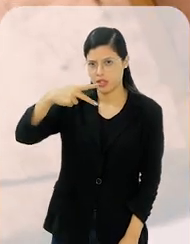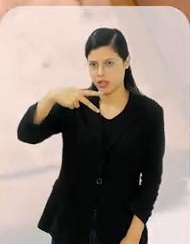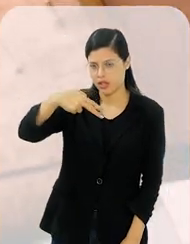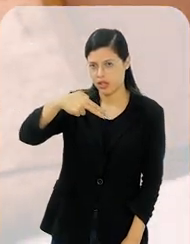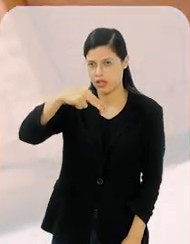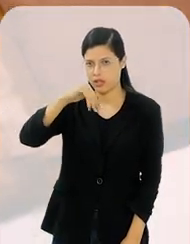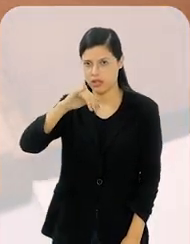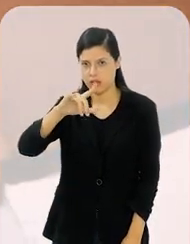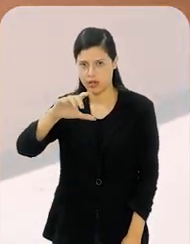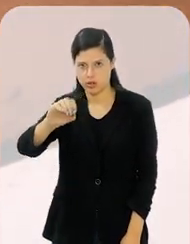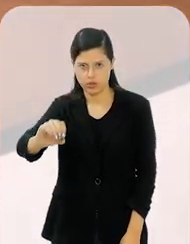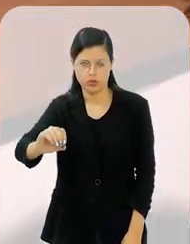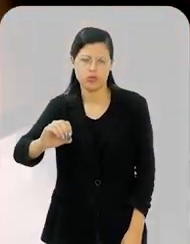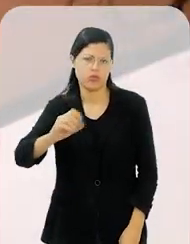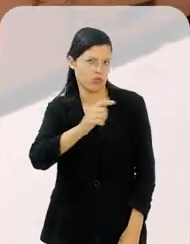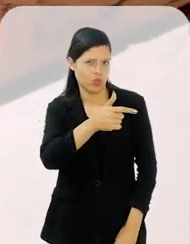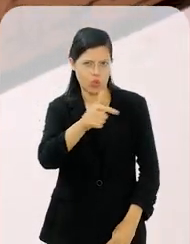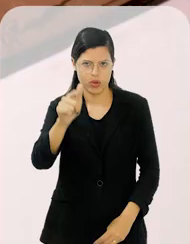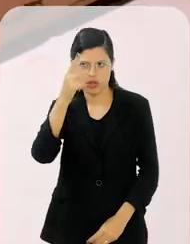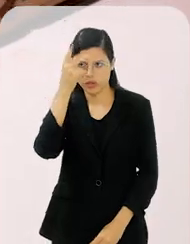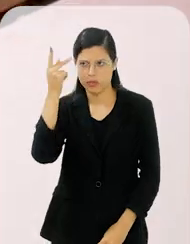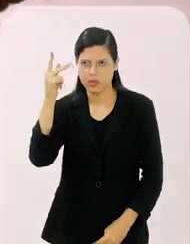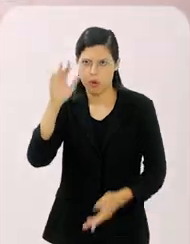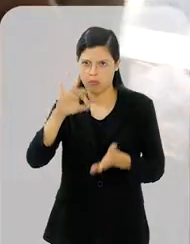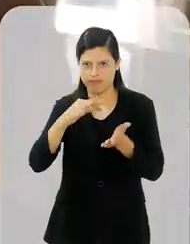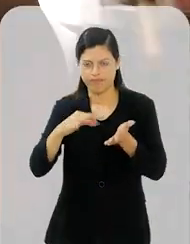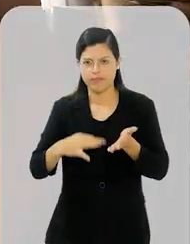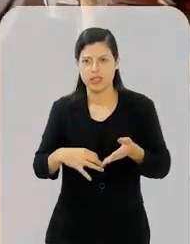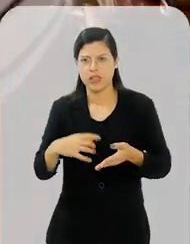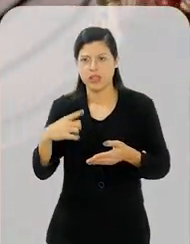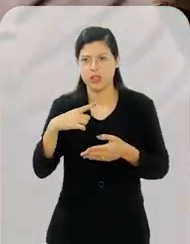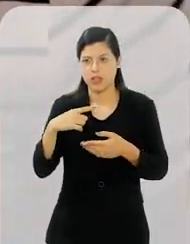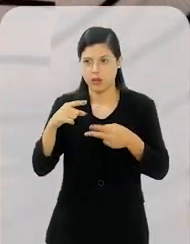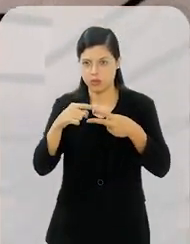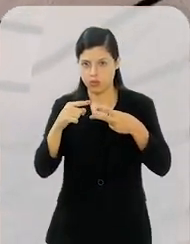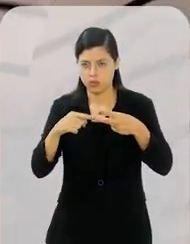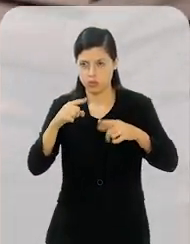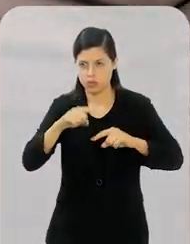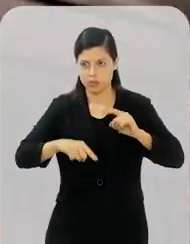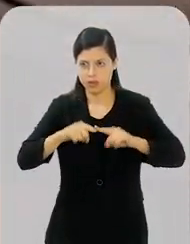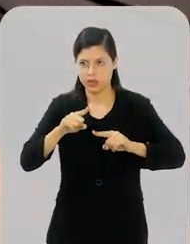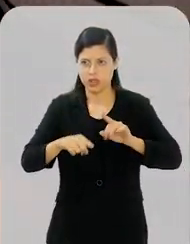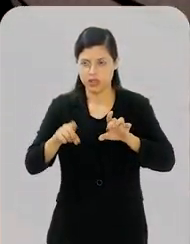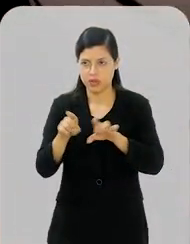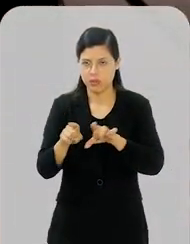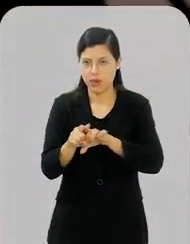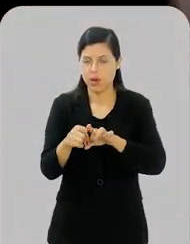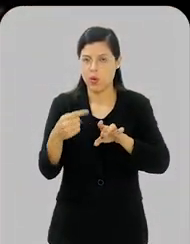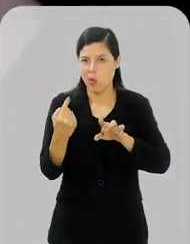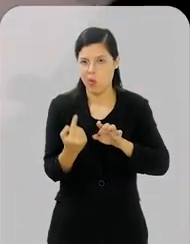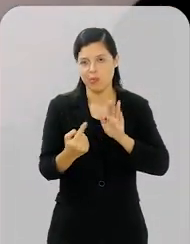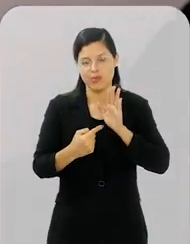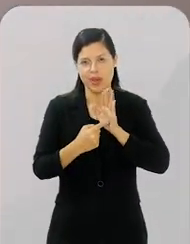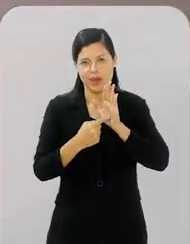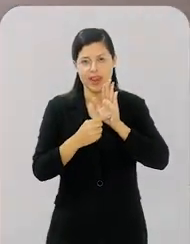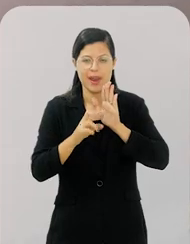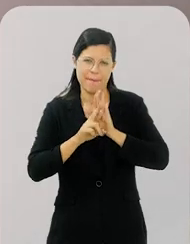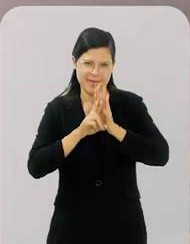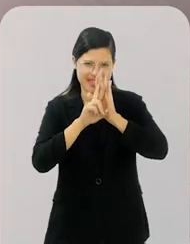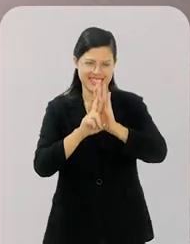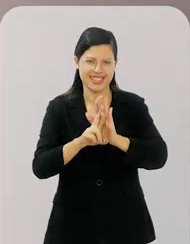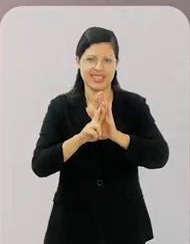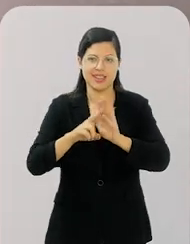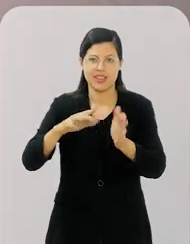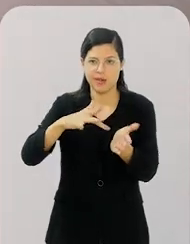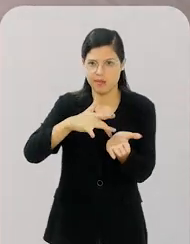Nilo Peçanha, além de outras personalidades. Aqui a gente tem dois objetos bem característicos do Teatro Municipal, um representando o balé